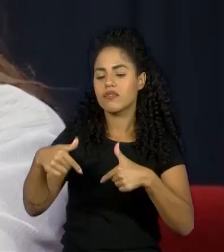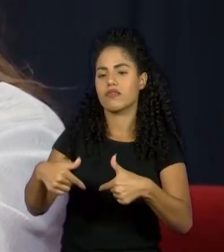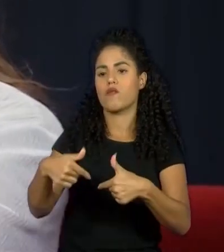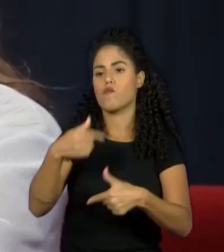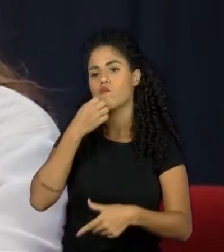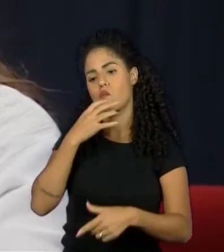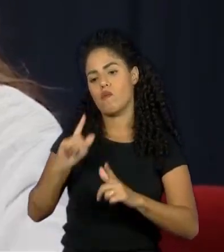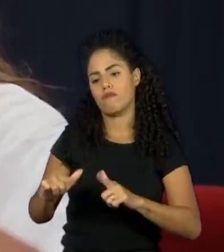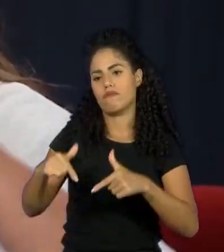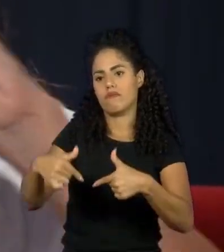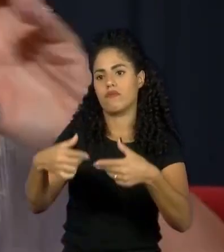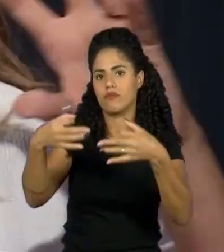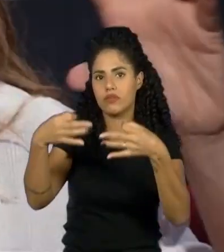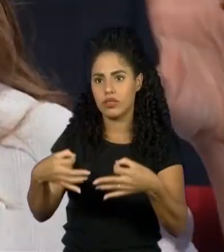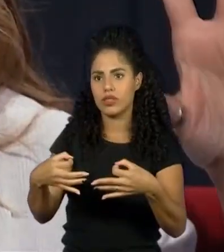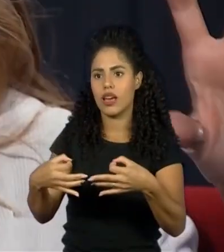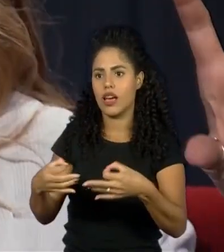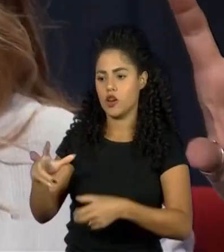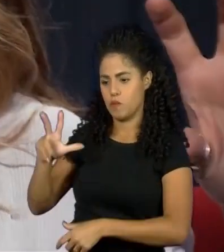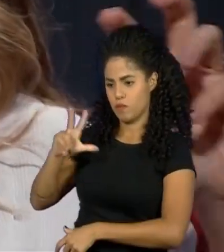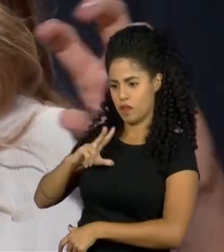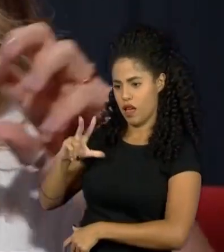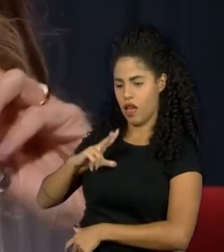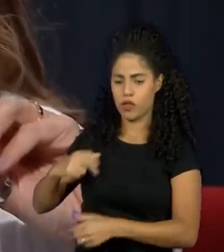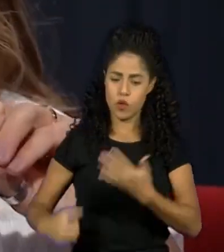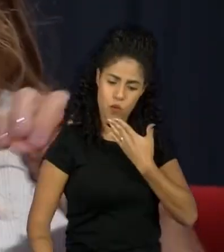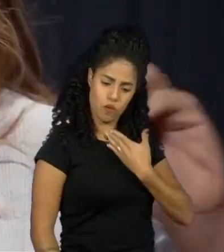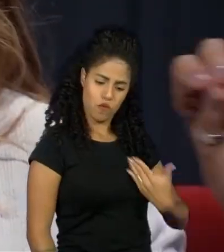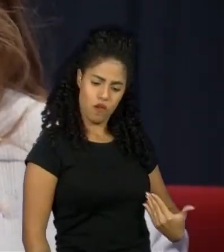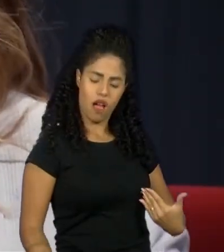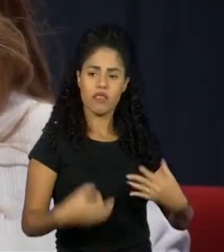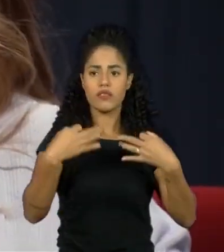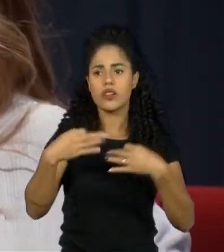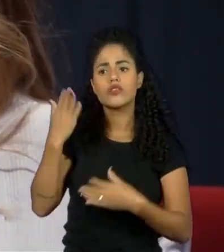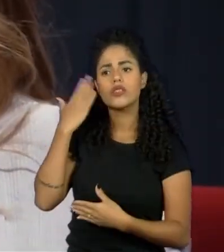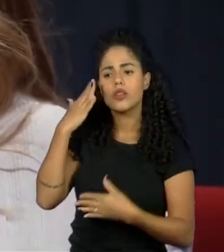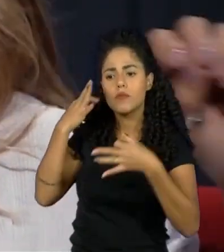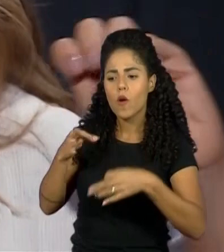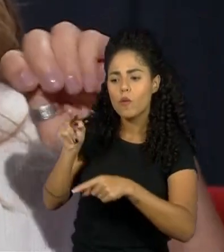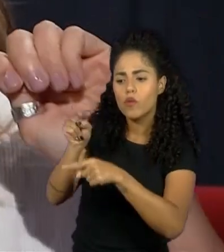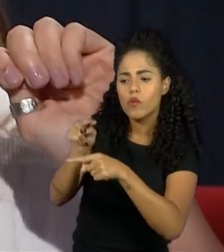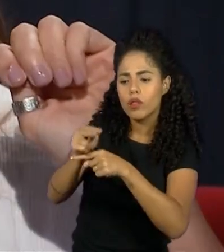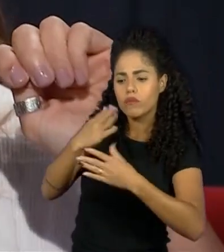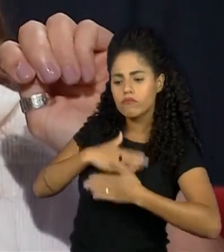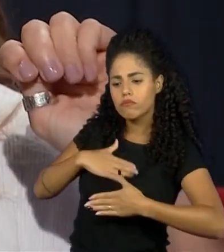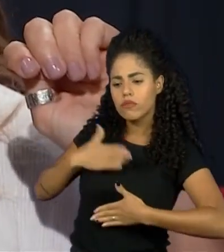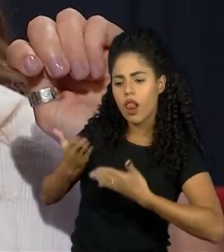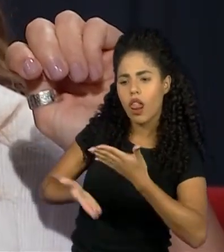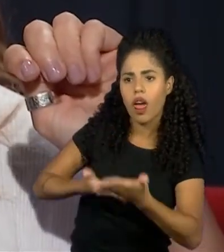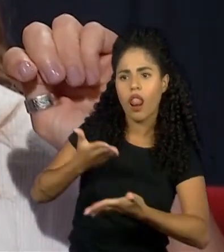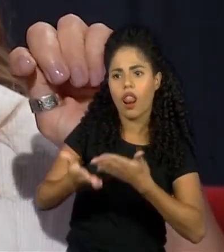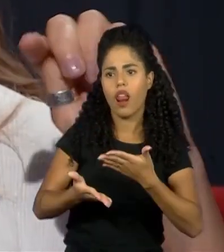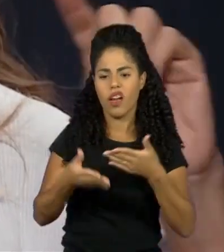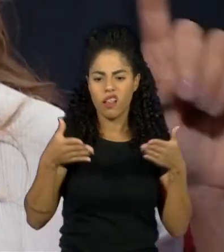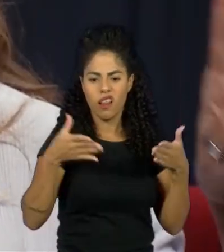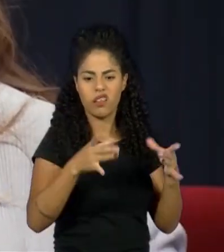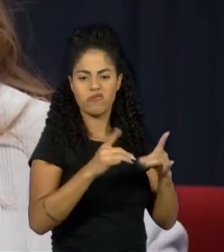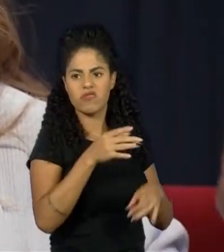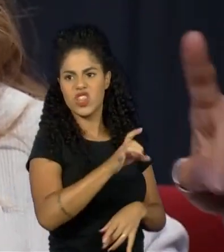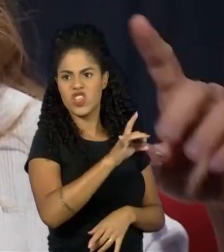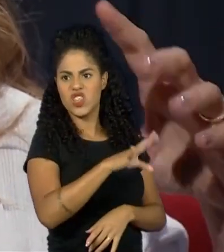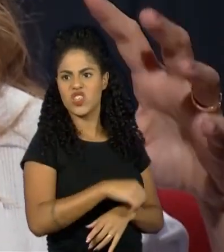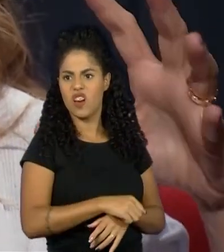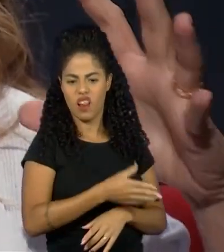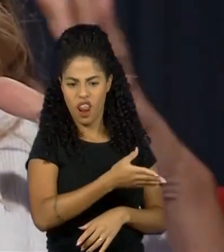do mundo privado como da estrutura do mundo público de reconhecer que cuidado paliativo não tem que ficar no necrotério cuidado